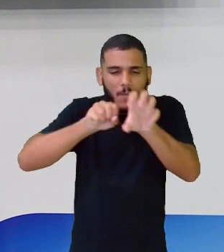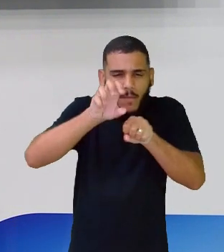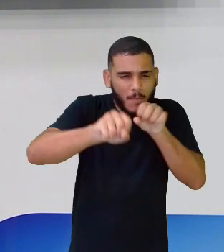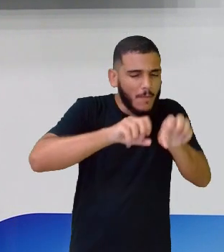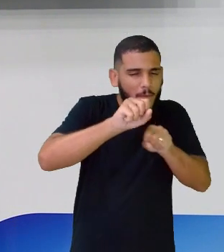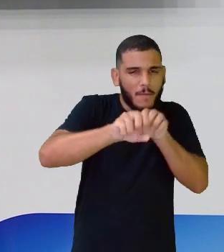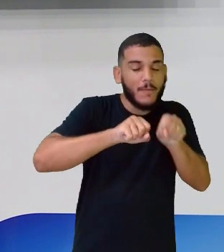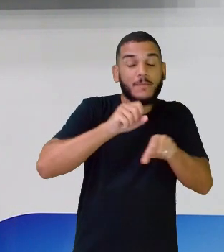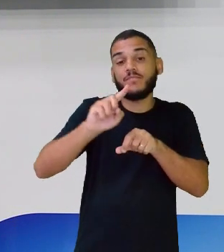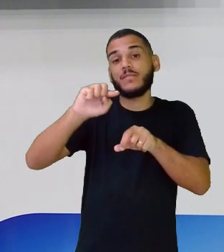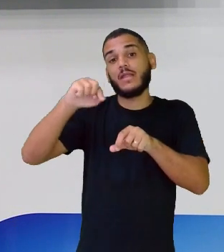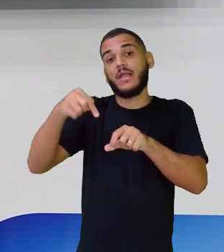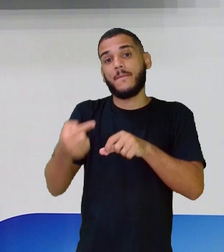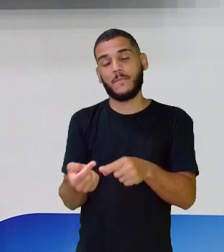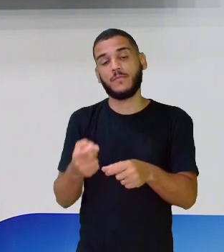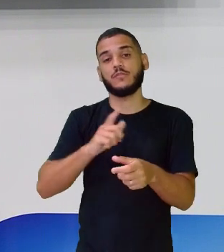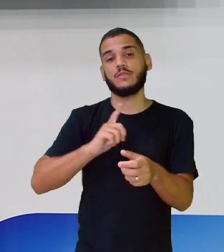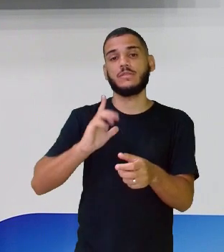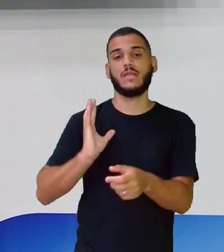que possam